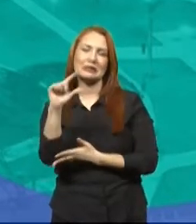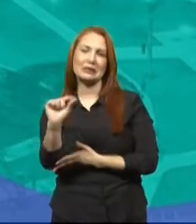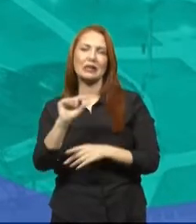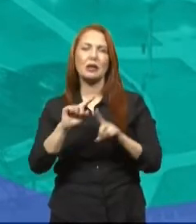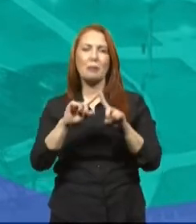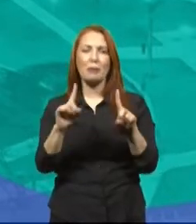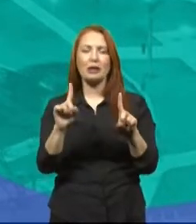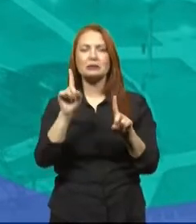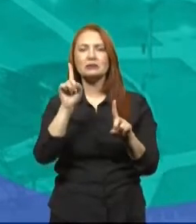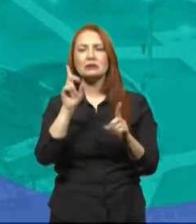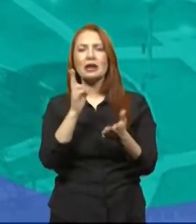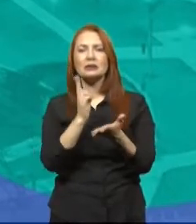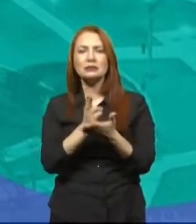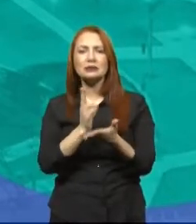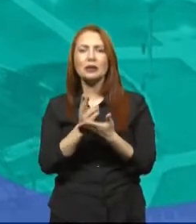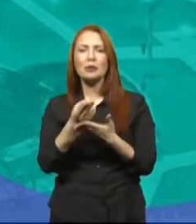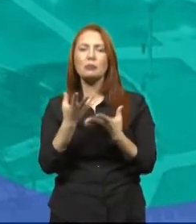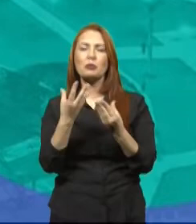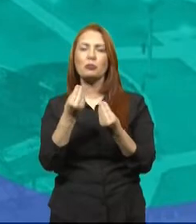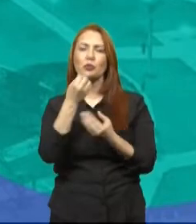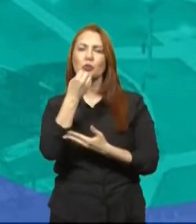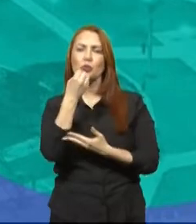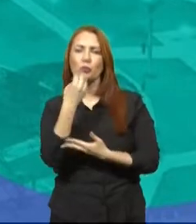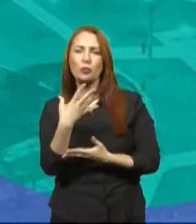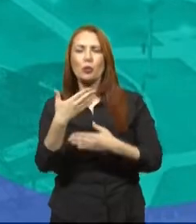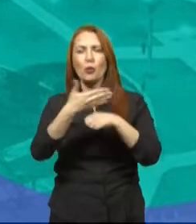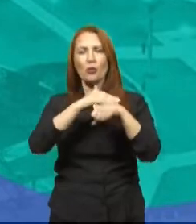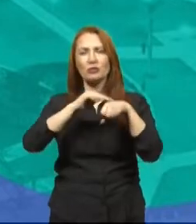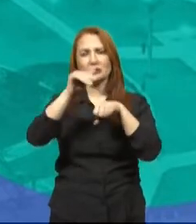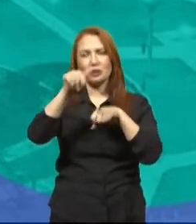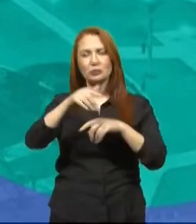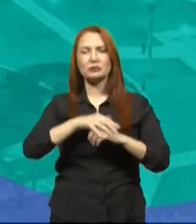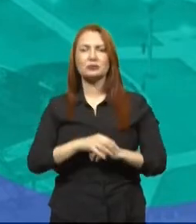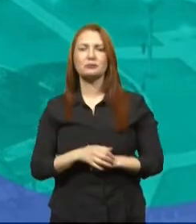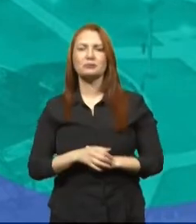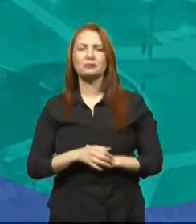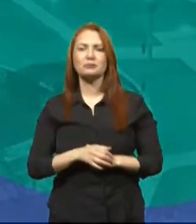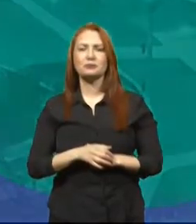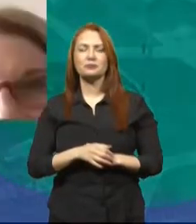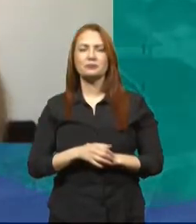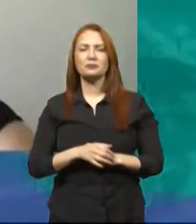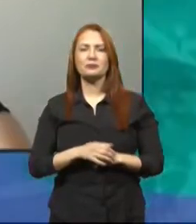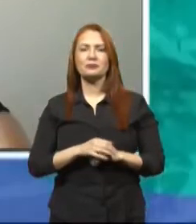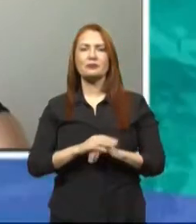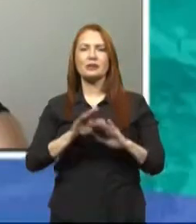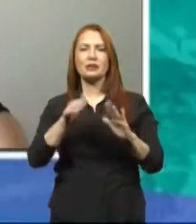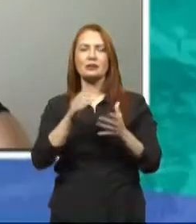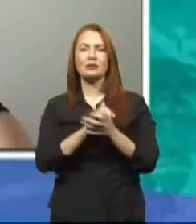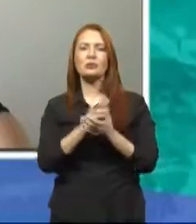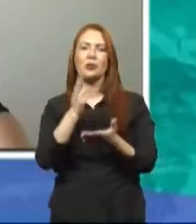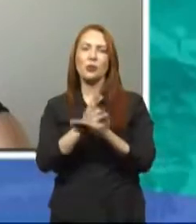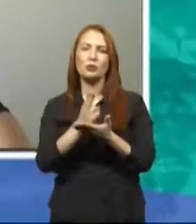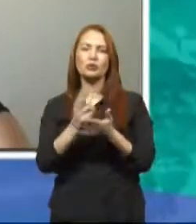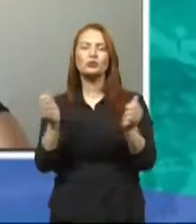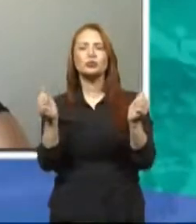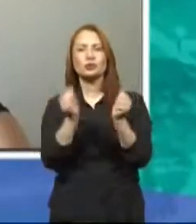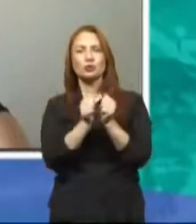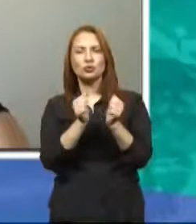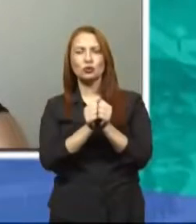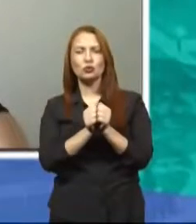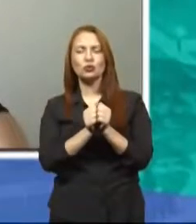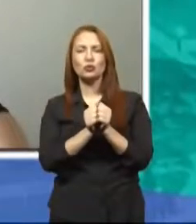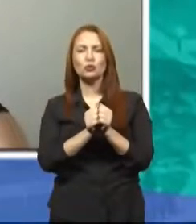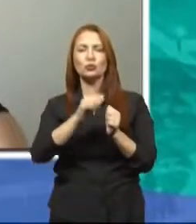bom conversar com você, Nelson, meu amigo, Demi, professora Rosa e Milton. Espero que vocês continuem junto com esse